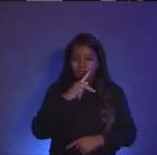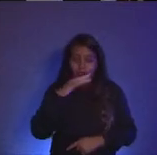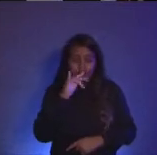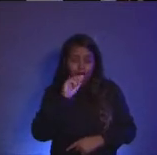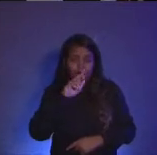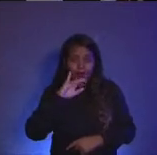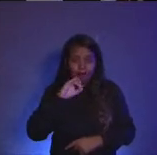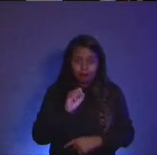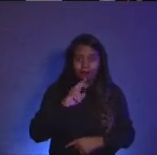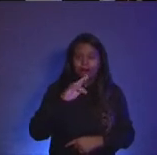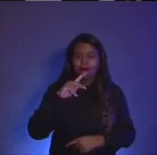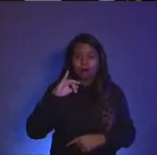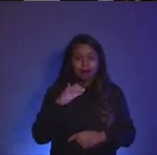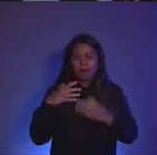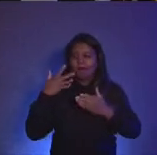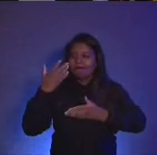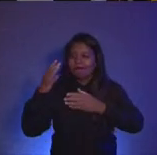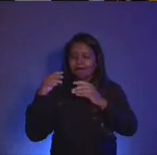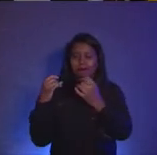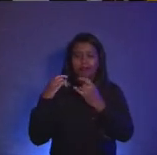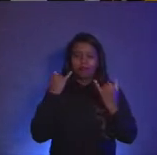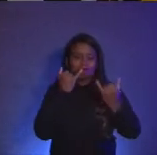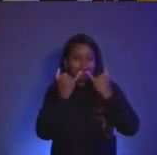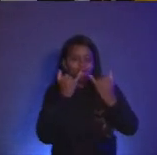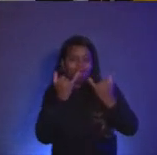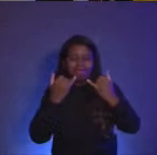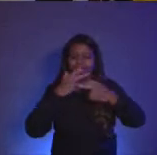faz um monte de coisa aí com os nossos dados,